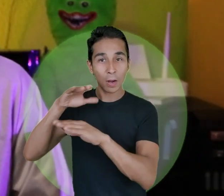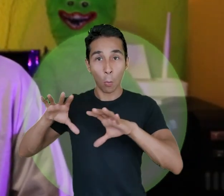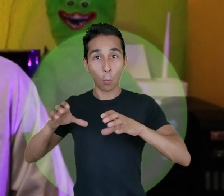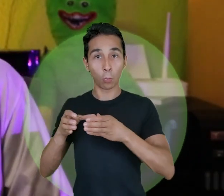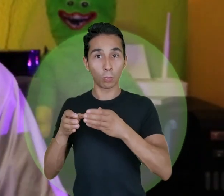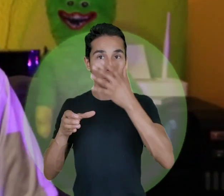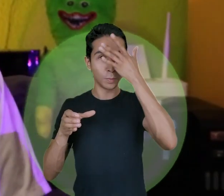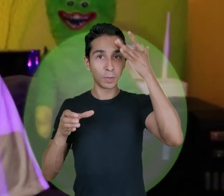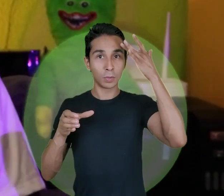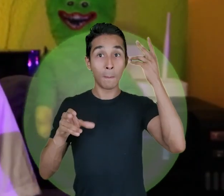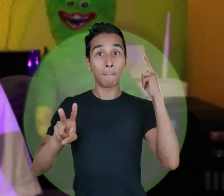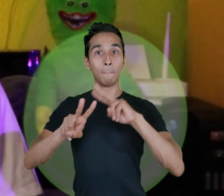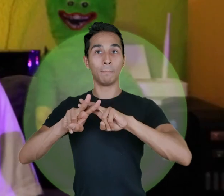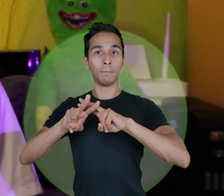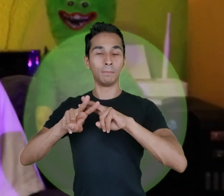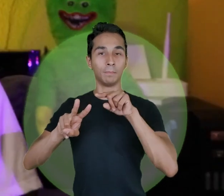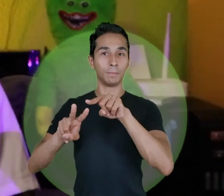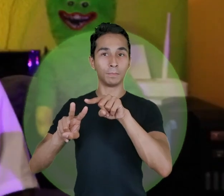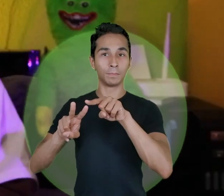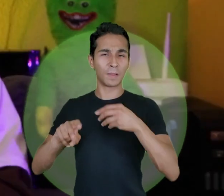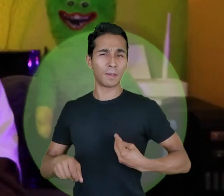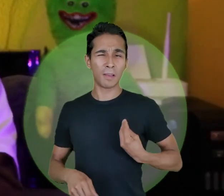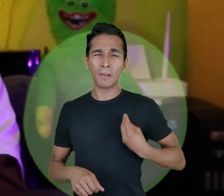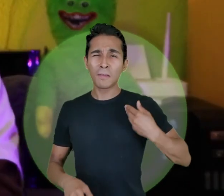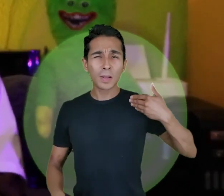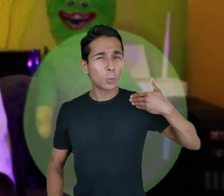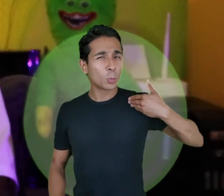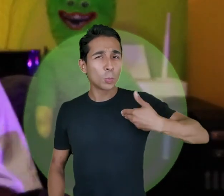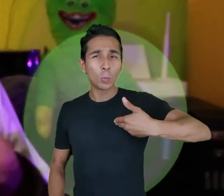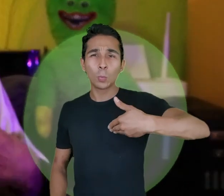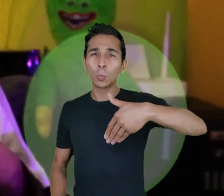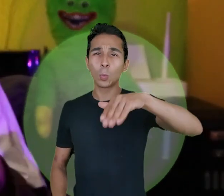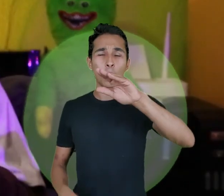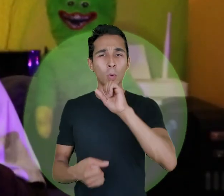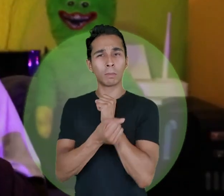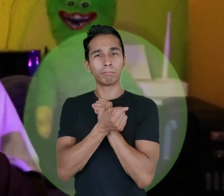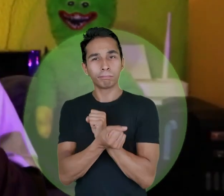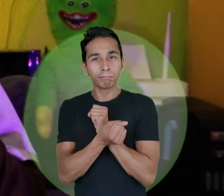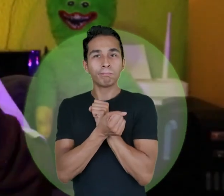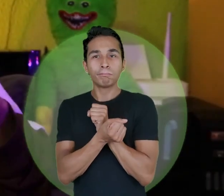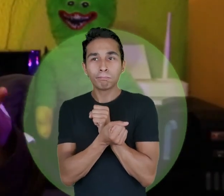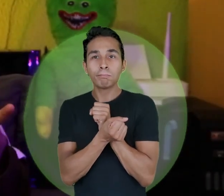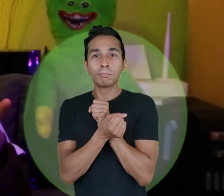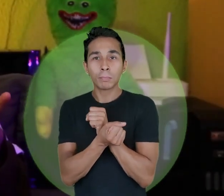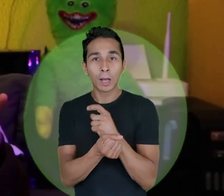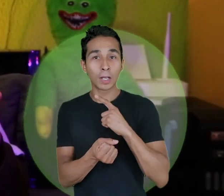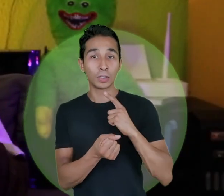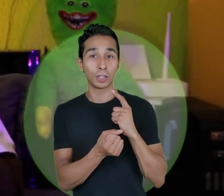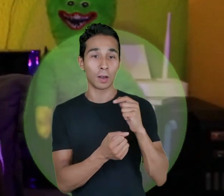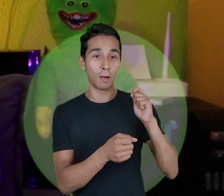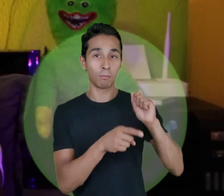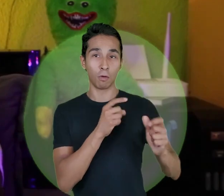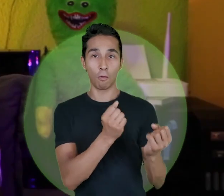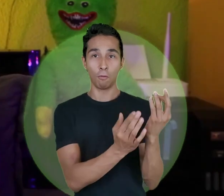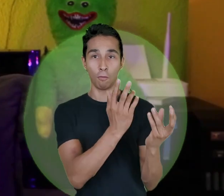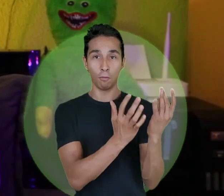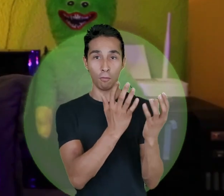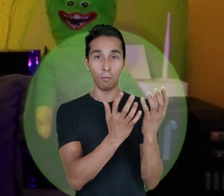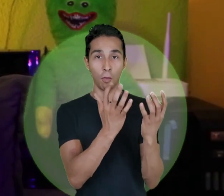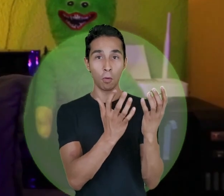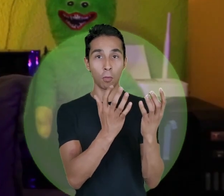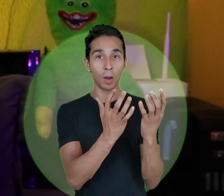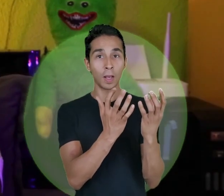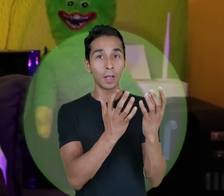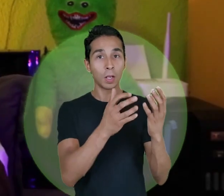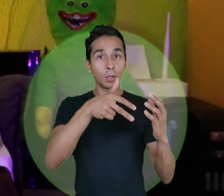vida ali, né? E tudo que eles viam ali, eles eram presos por correntes e tal, e tinha uma fogueira atrás que projetava os movimentos